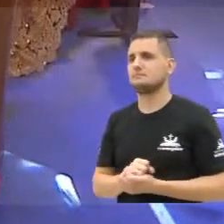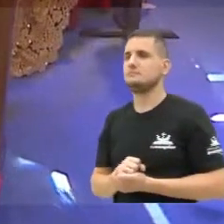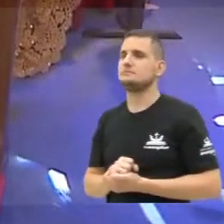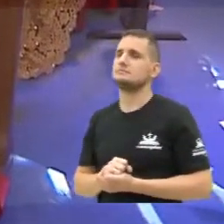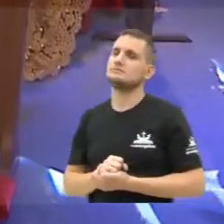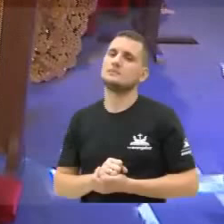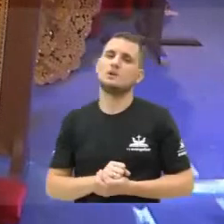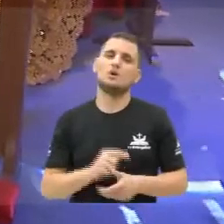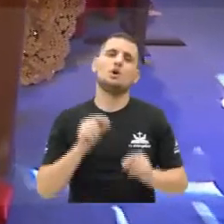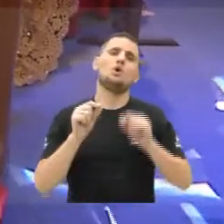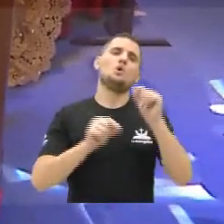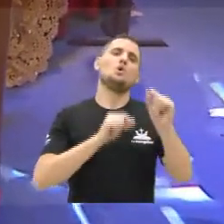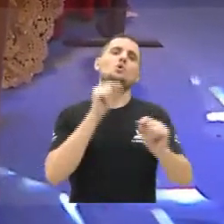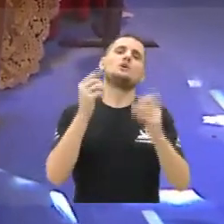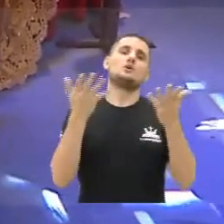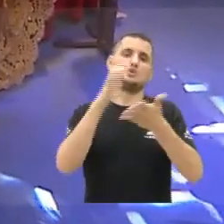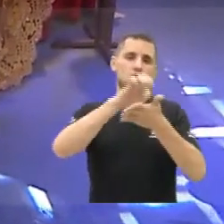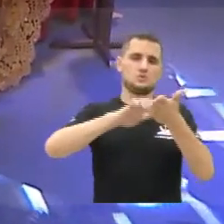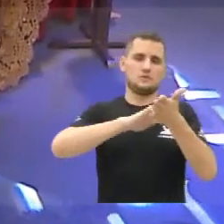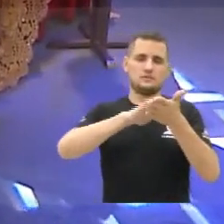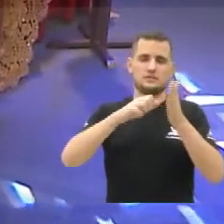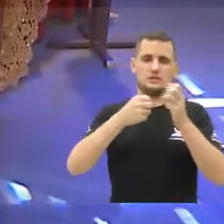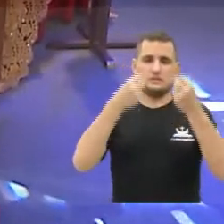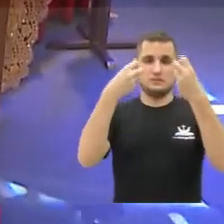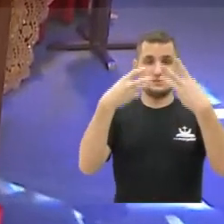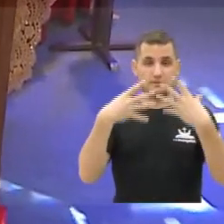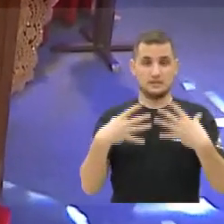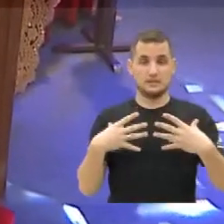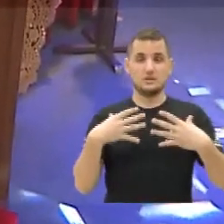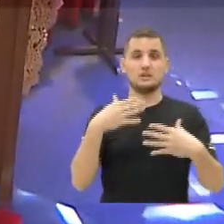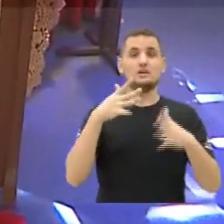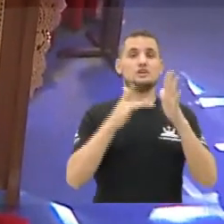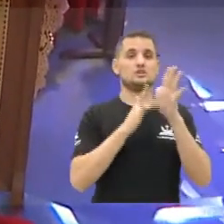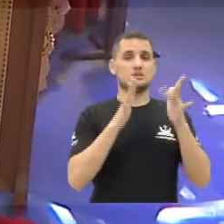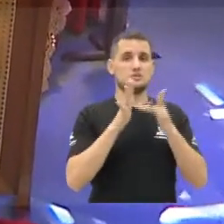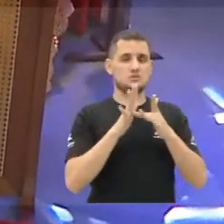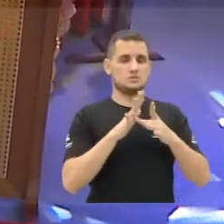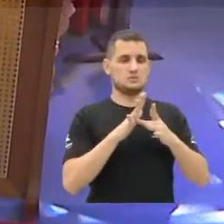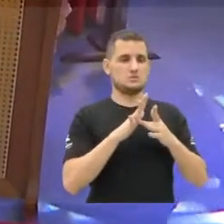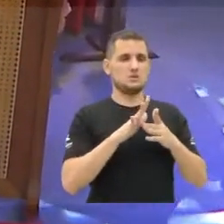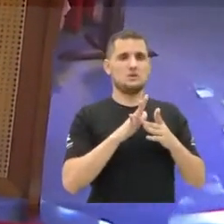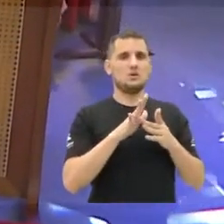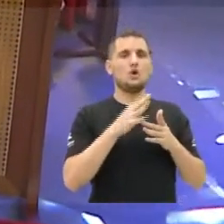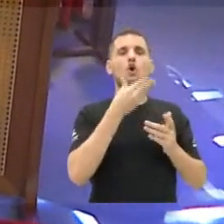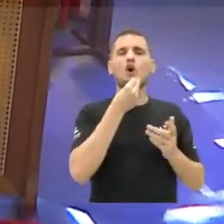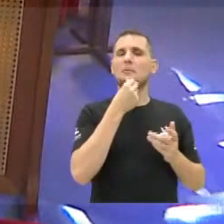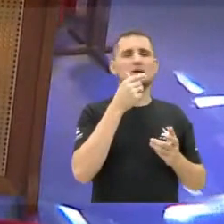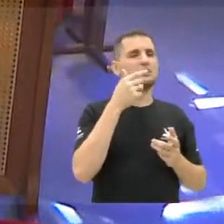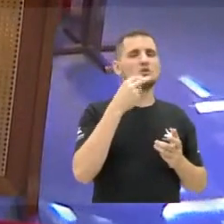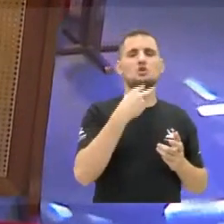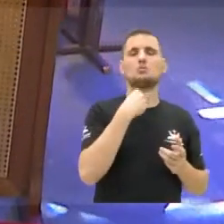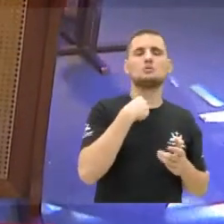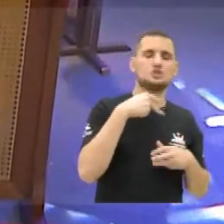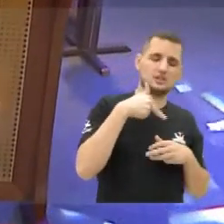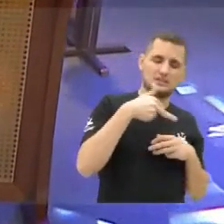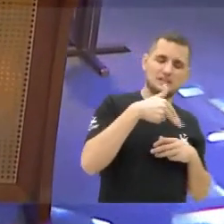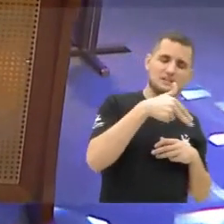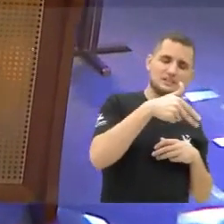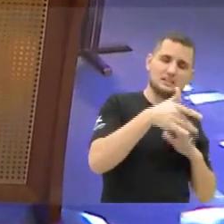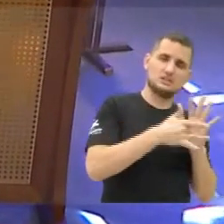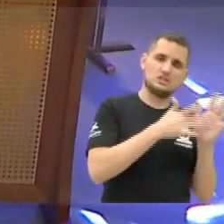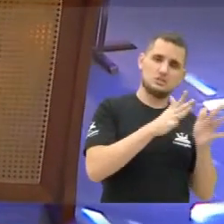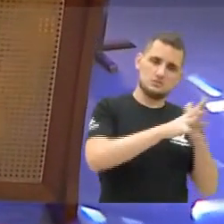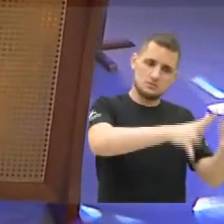O que aconteceu no evangelho de hoje, Deus levantando um paralítico das suas paralisias, é o que Jesus vai fazer com você